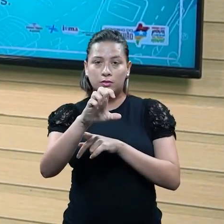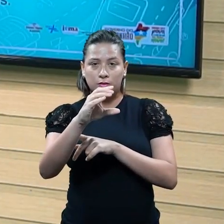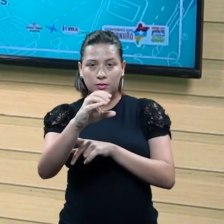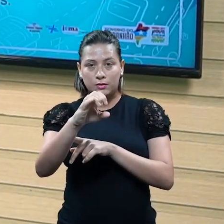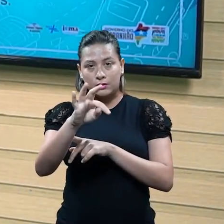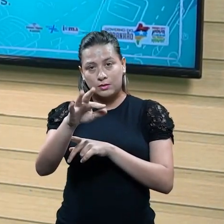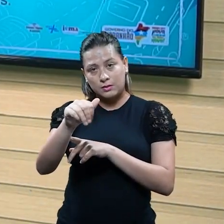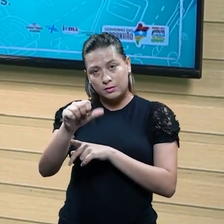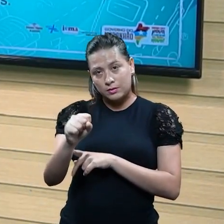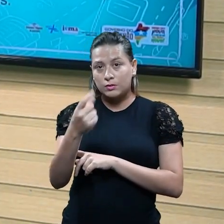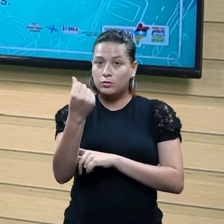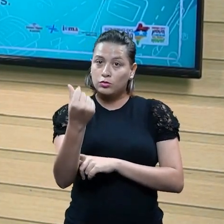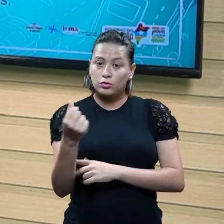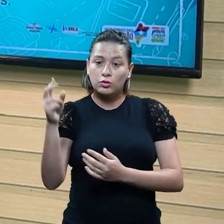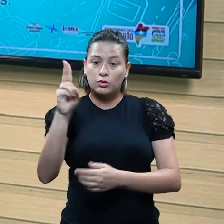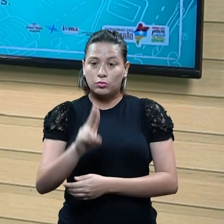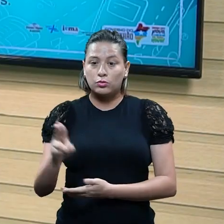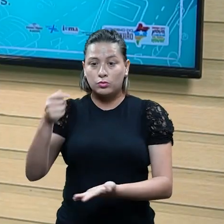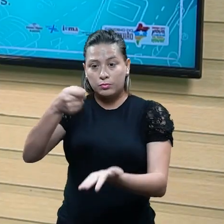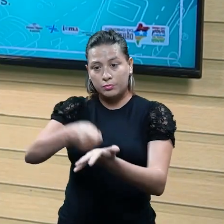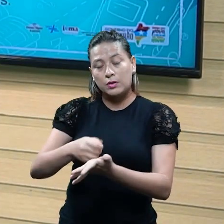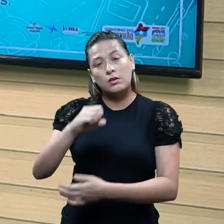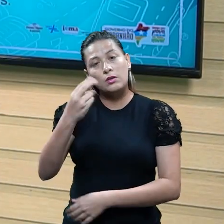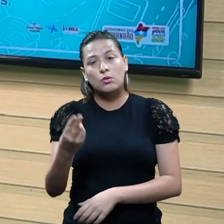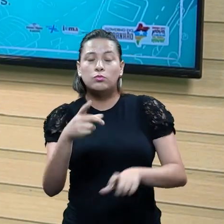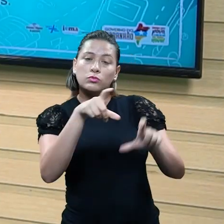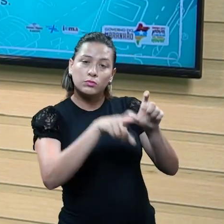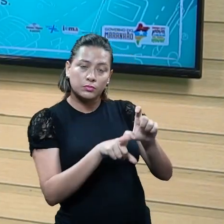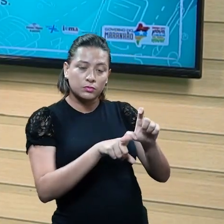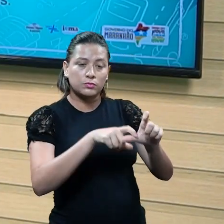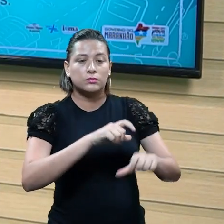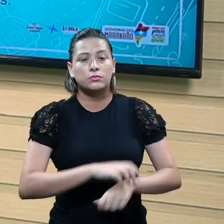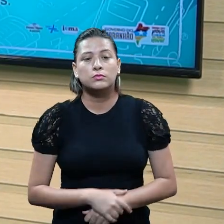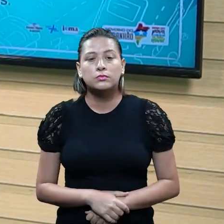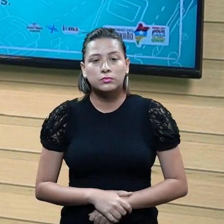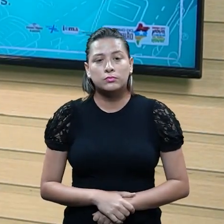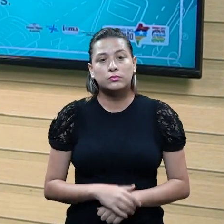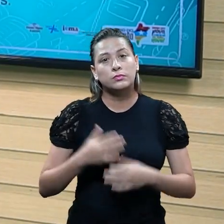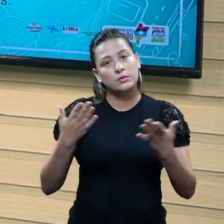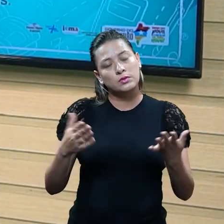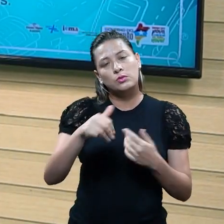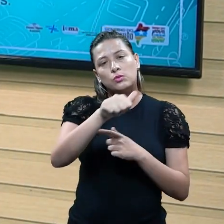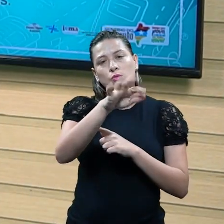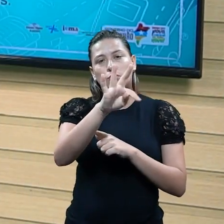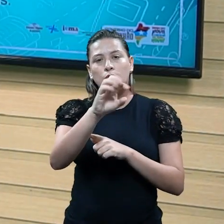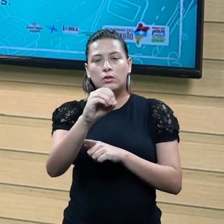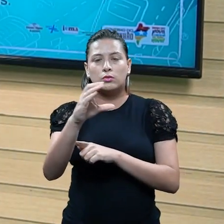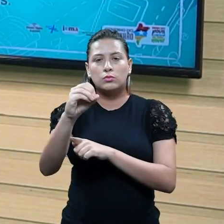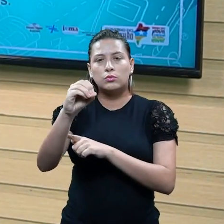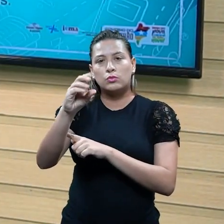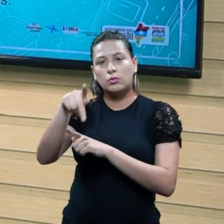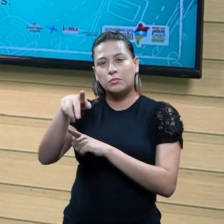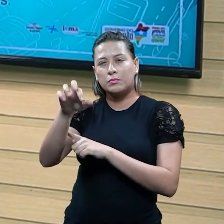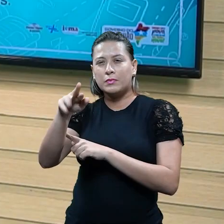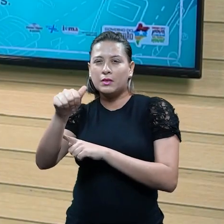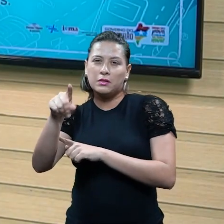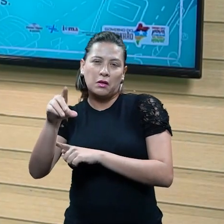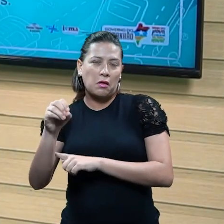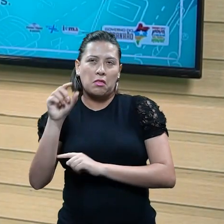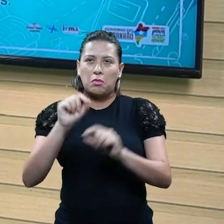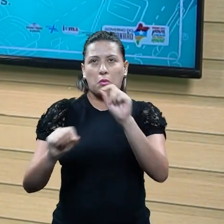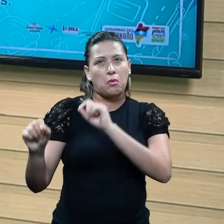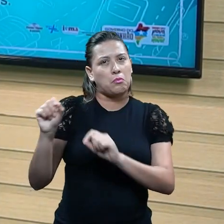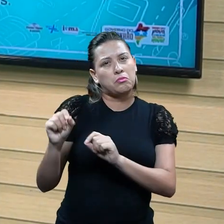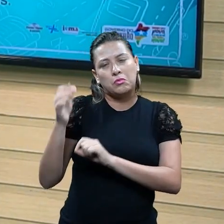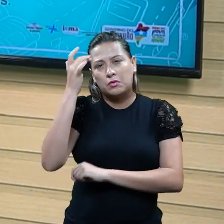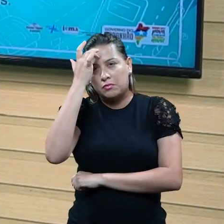que saber fazer a distinção, certo? Como eu disse, o ato cooperado de uma empresa é